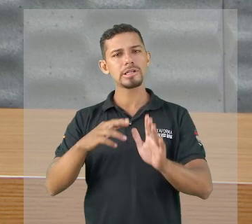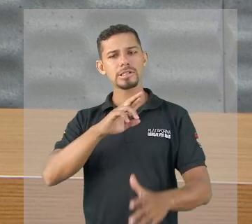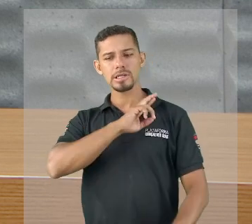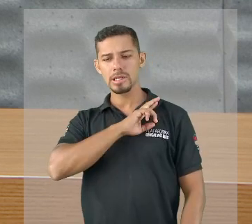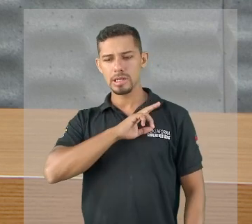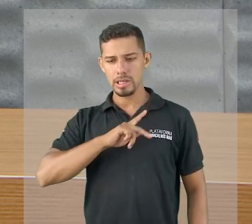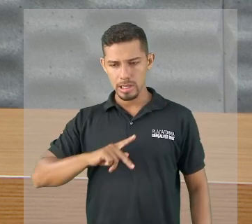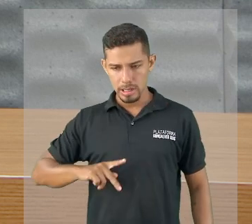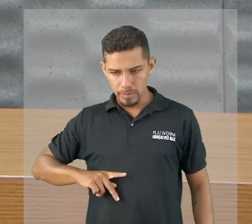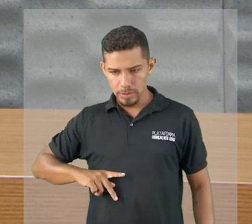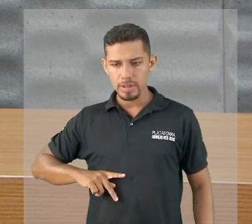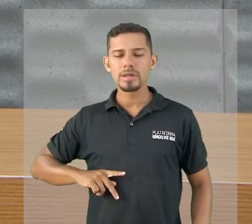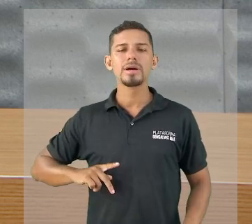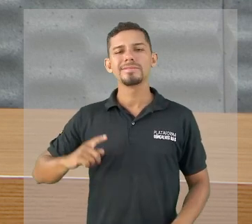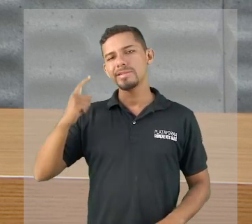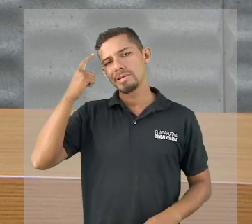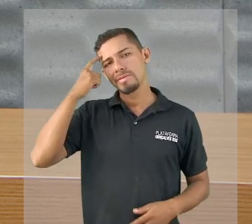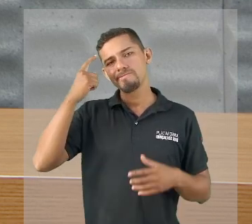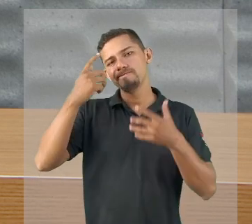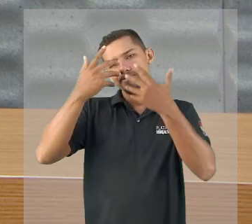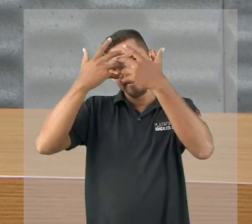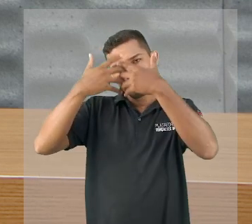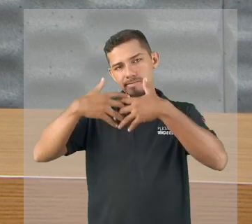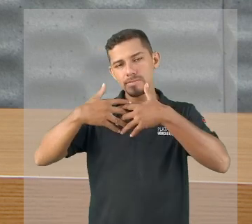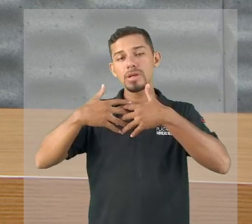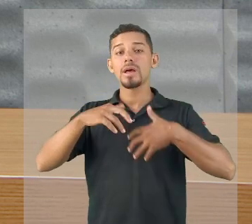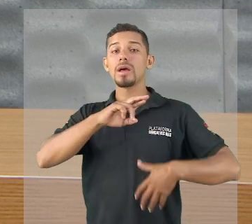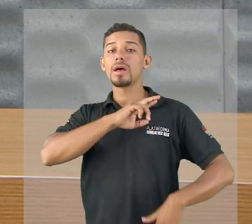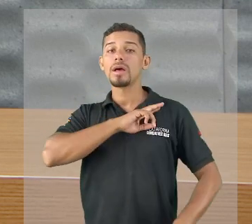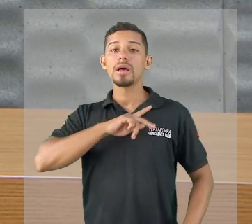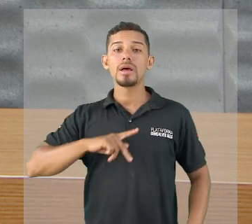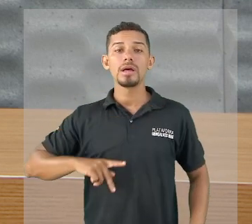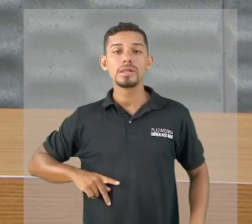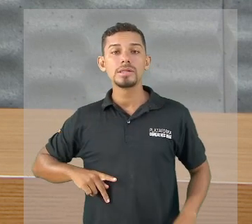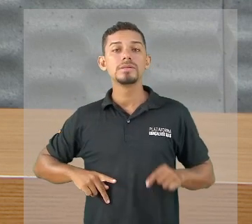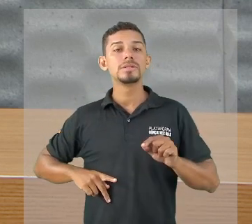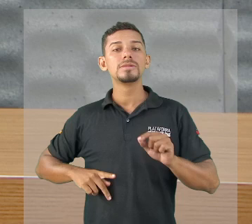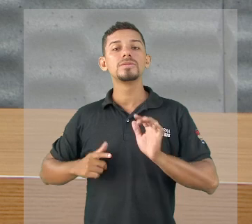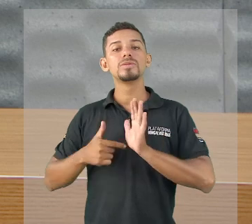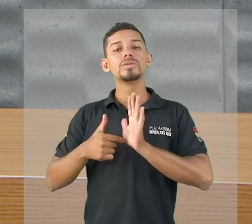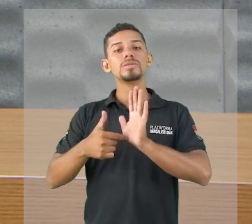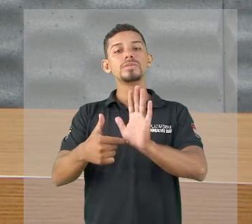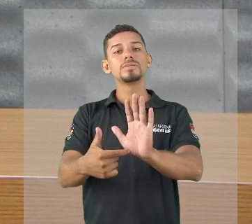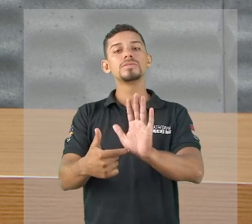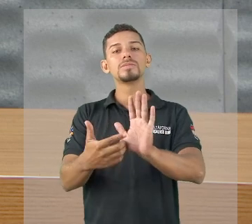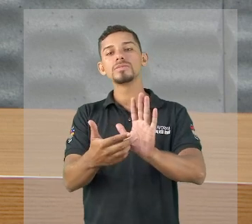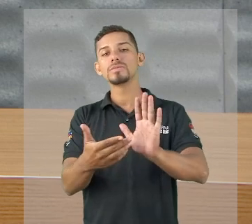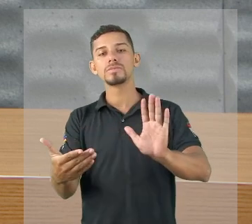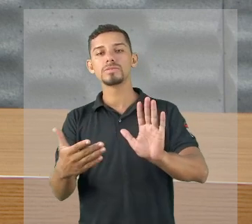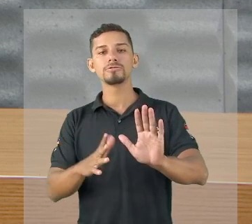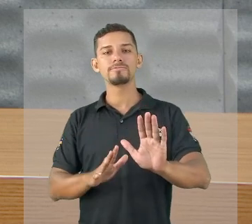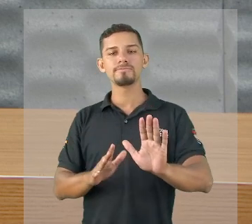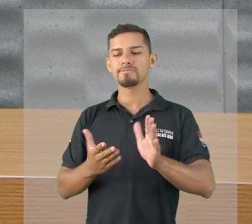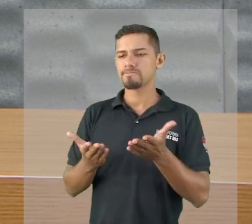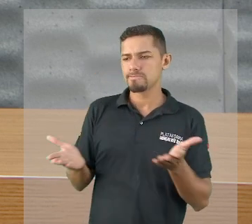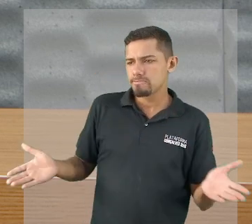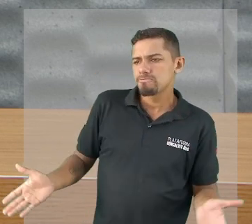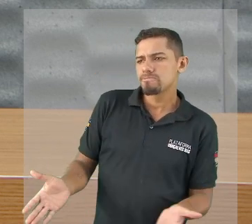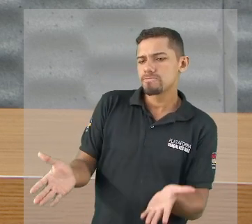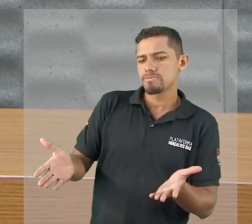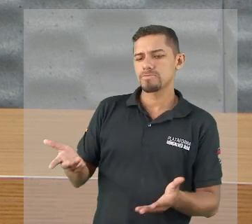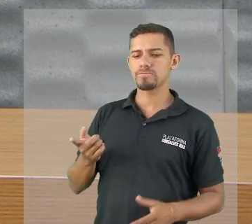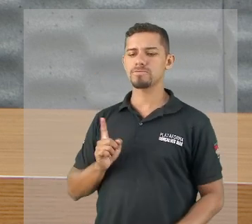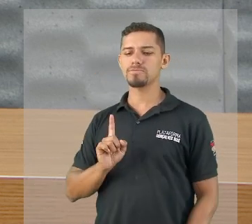república, então a gente pensar o que é essa representatividade, de que forma ela se alimenta dentro do nosso